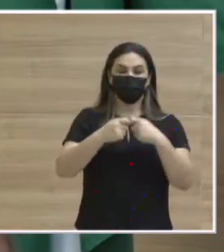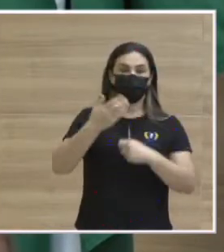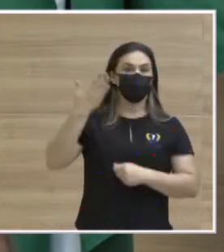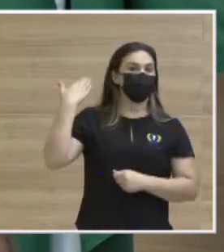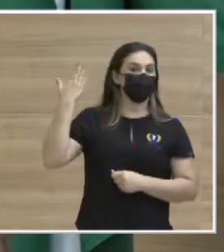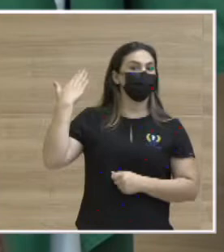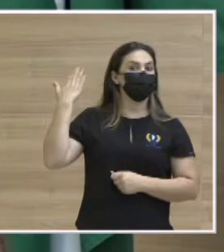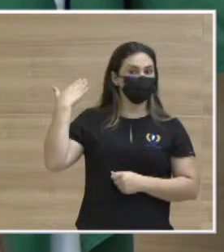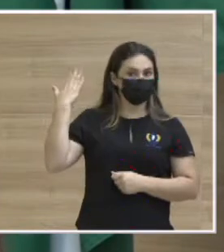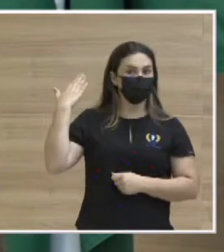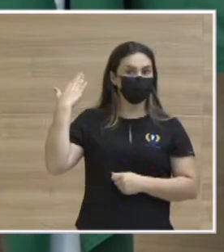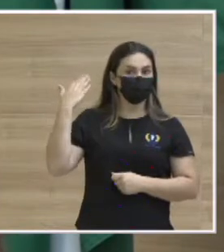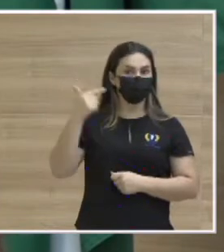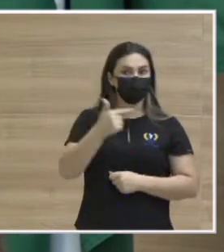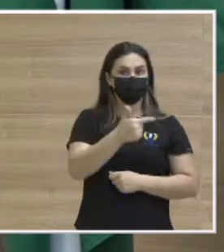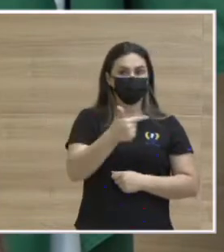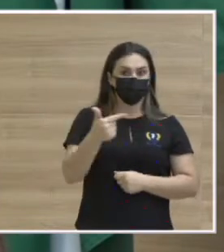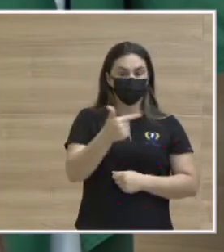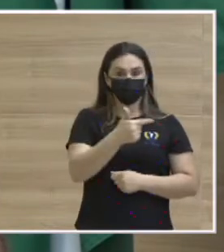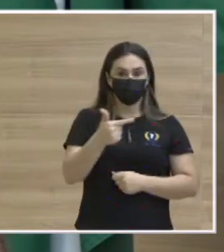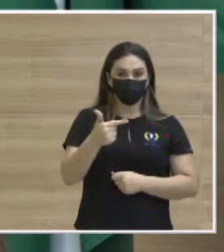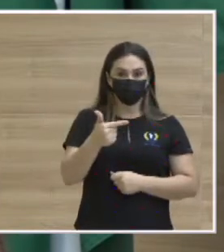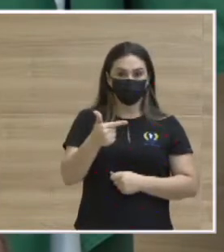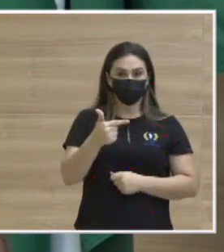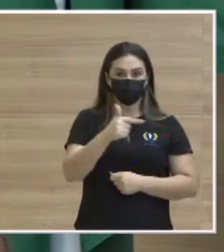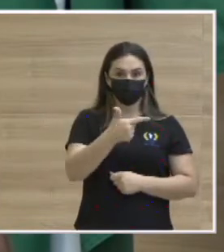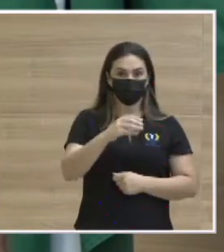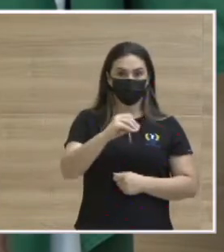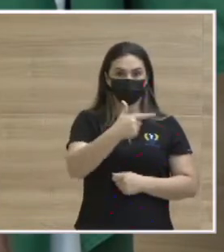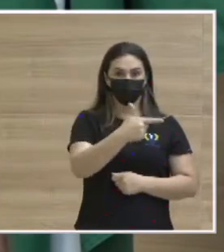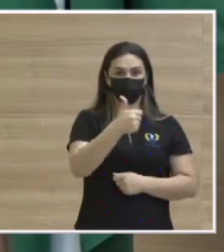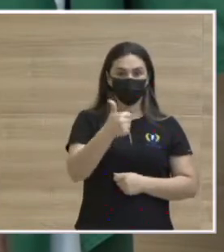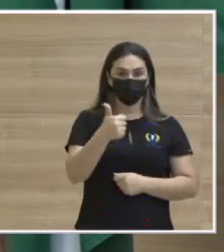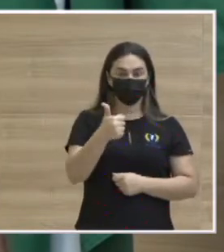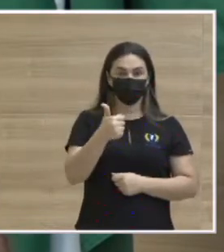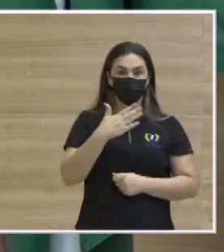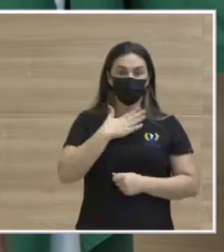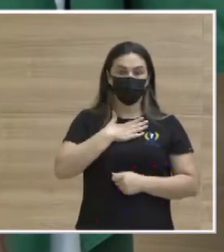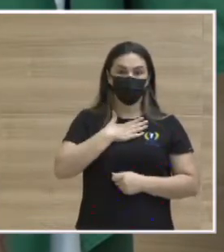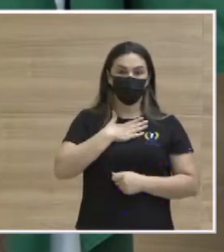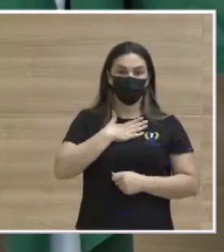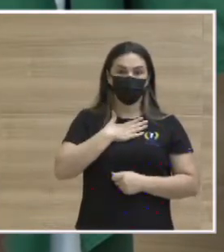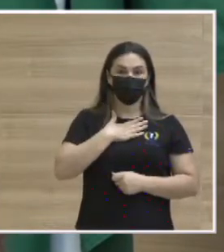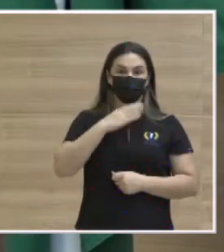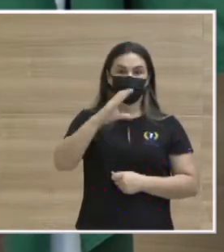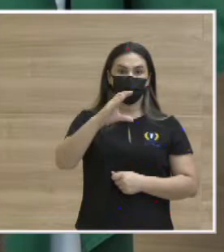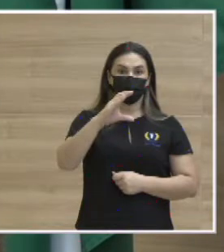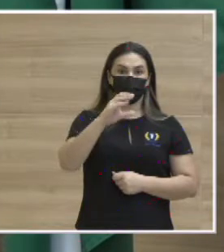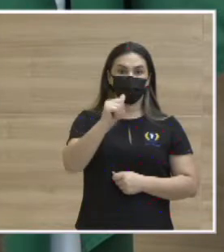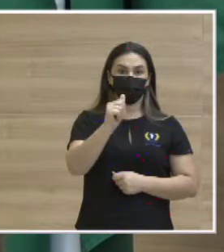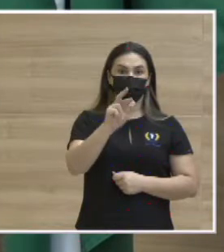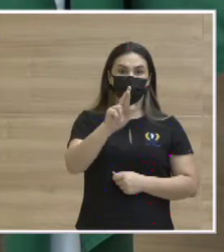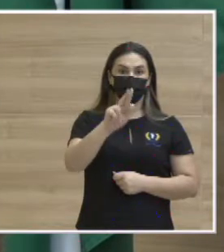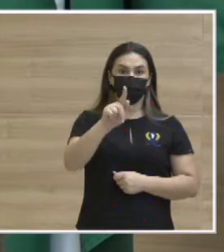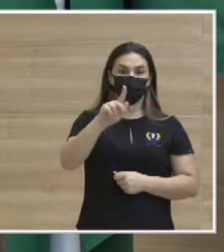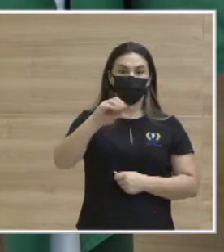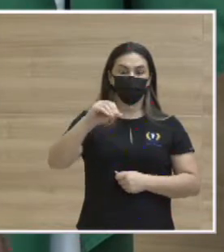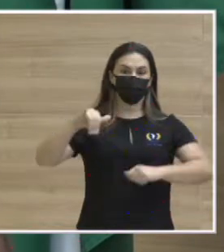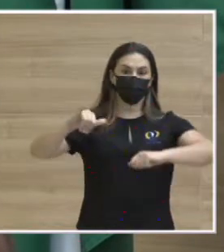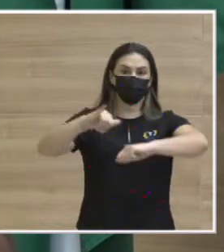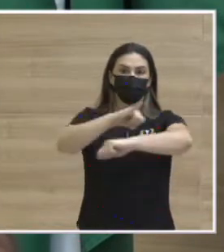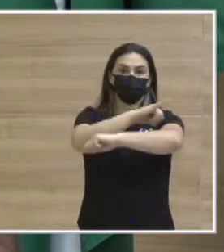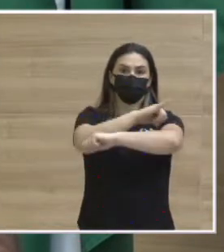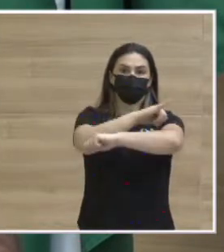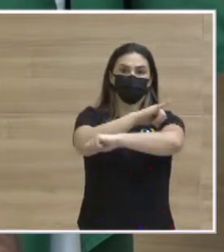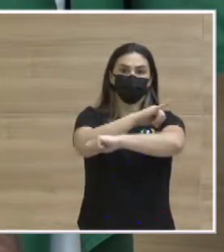anterior, em 22/13/2021, fui exonerado de cargo comissionado de chefia do aeroporto.